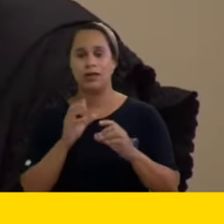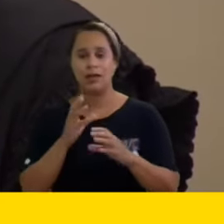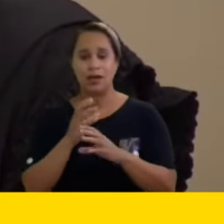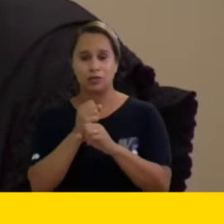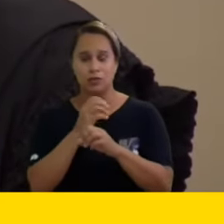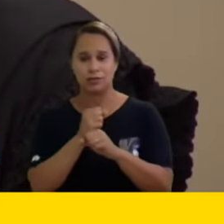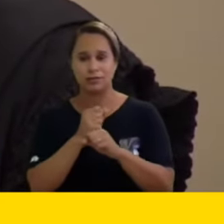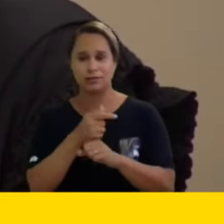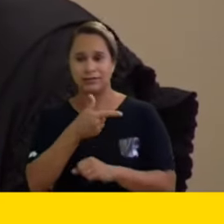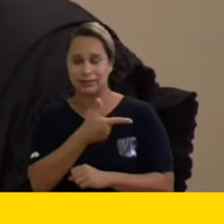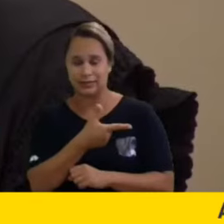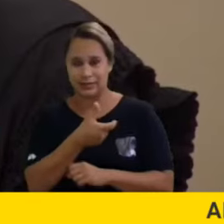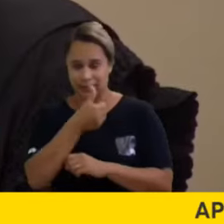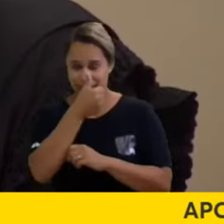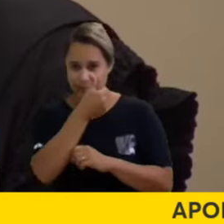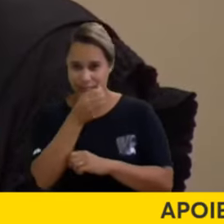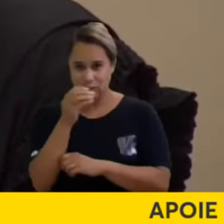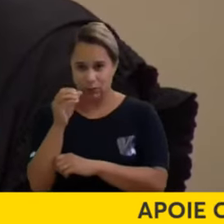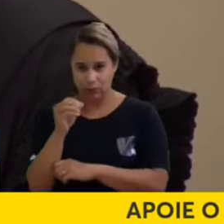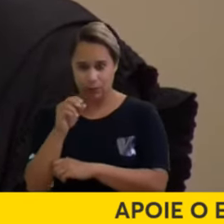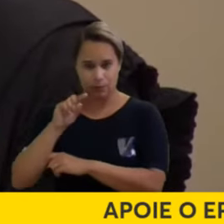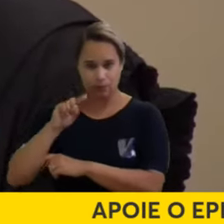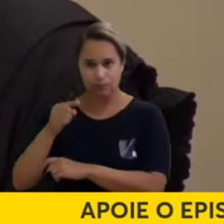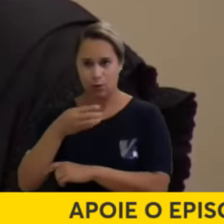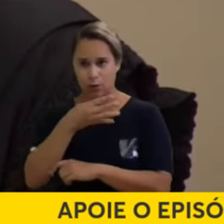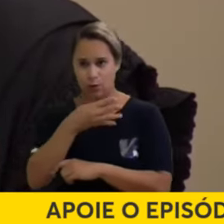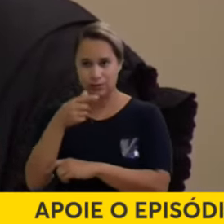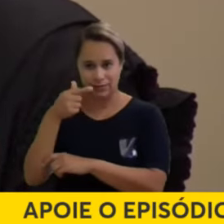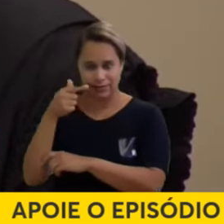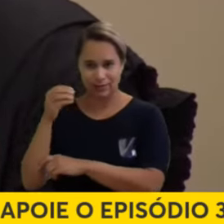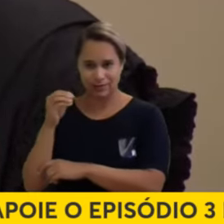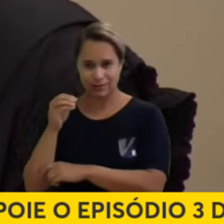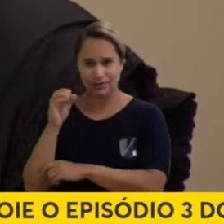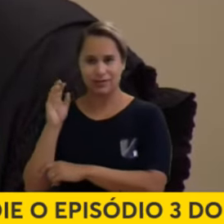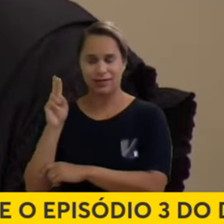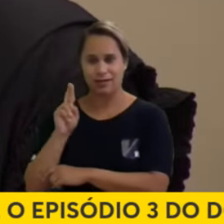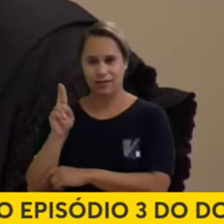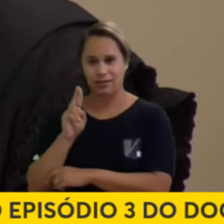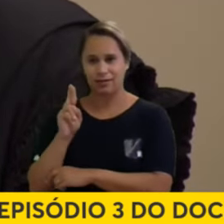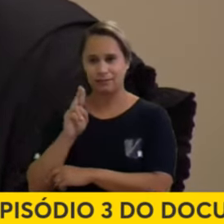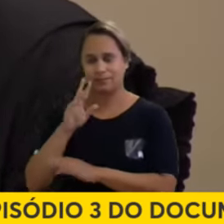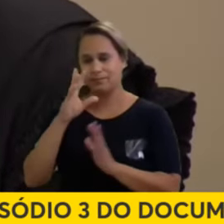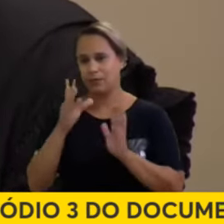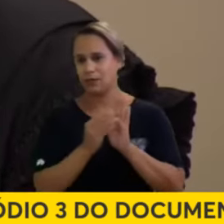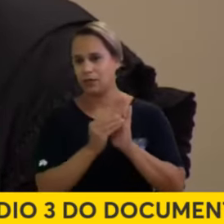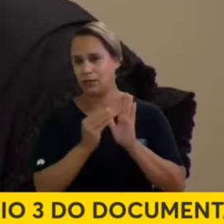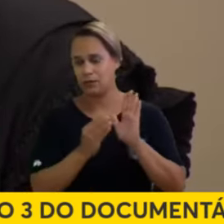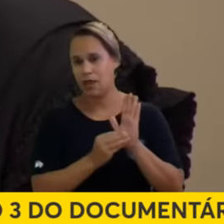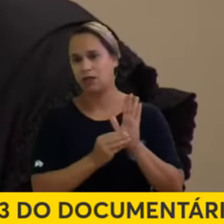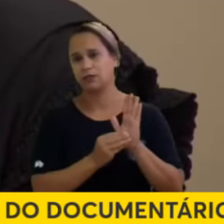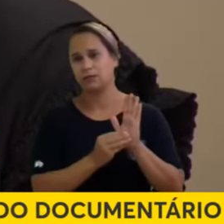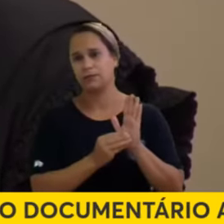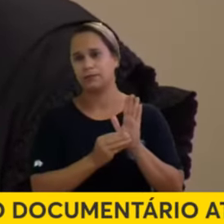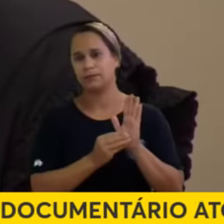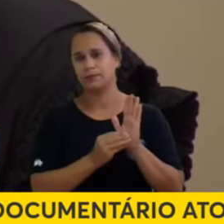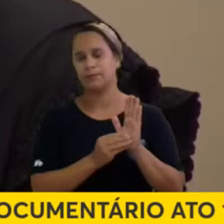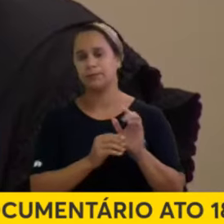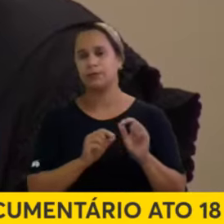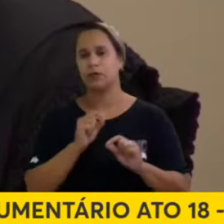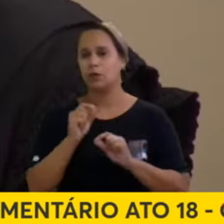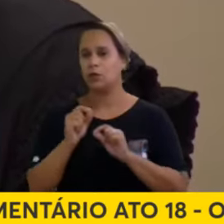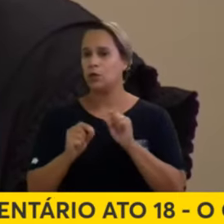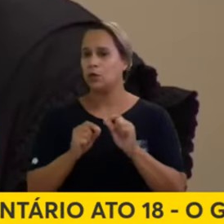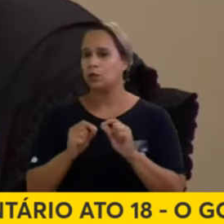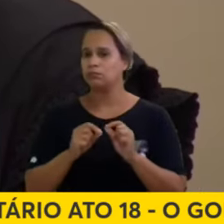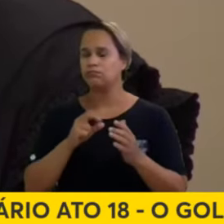10$ 10.470 conforme deicou na planilha anexa seu parecer ocorre que verificando